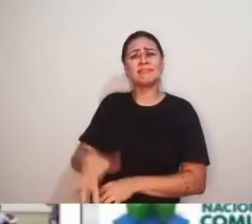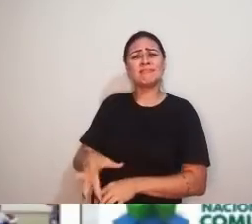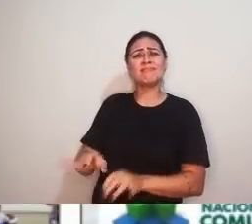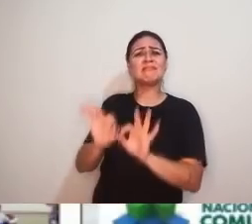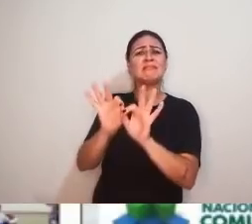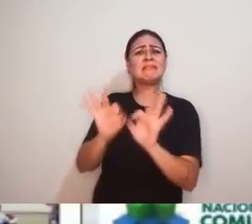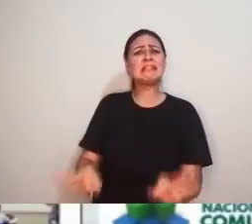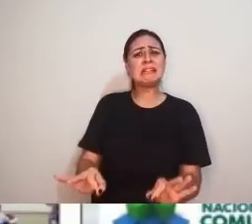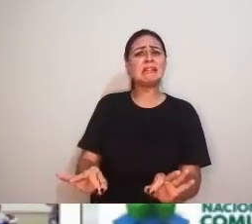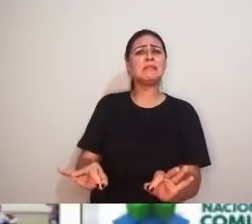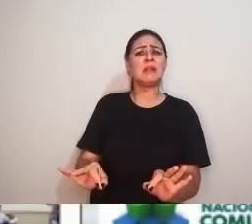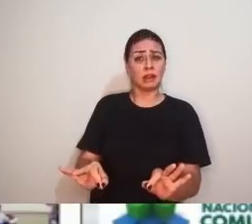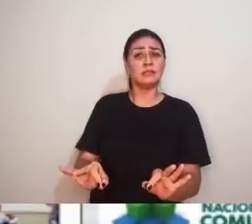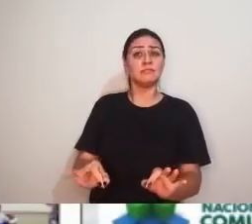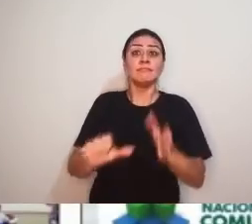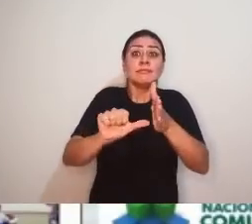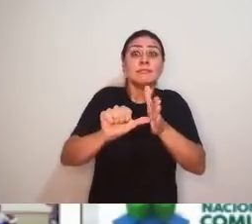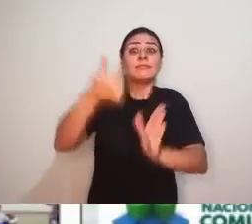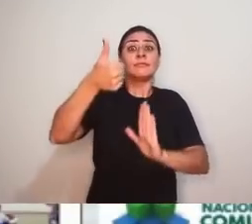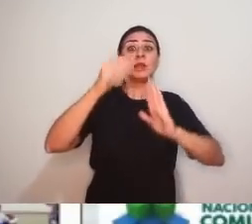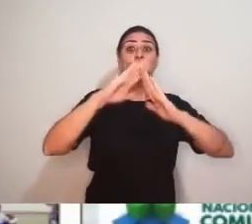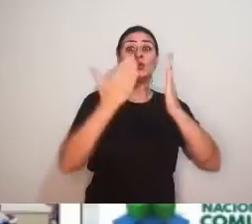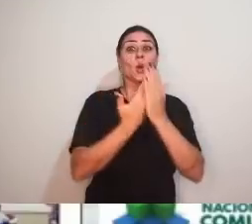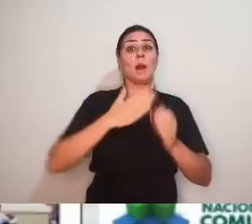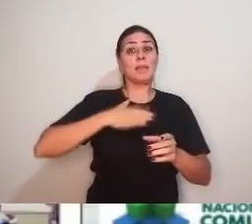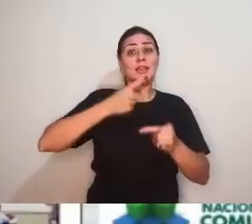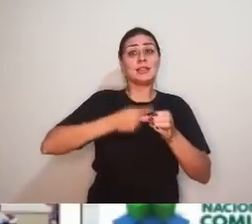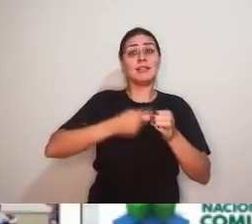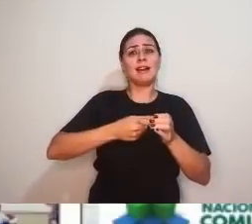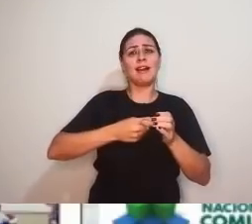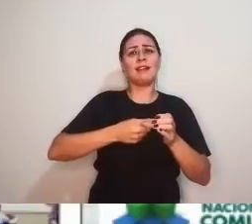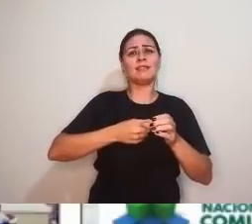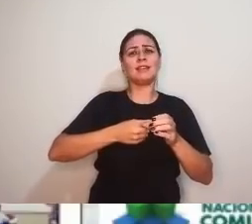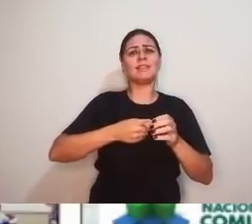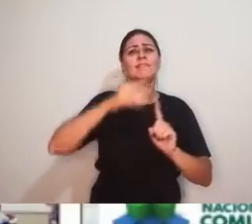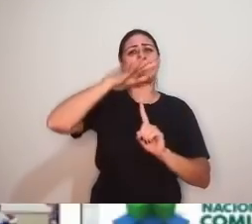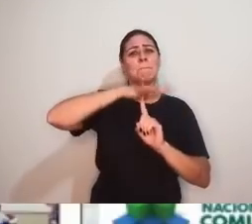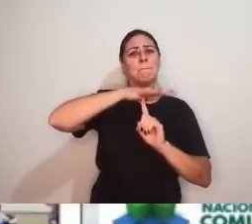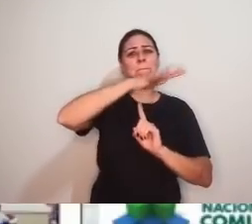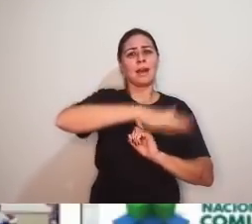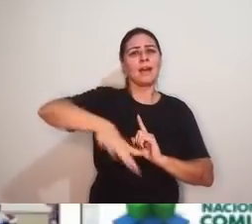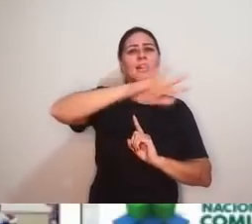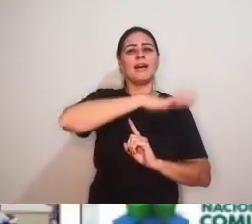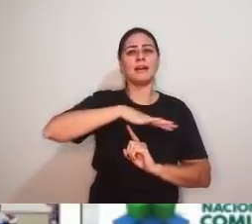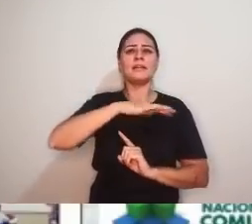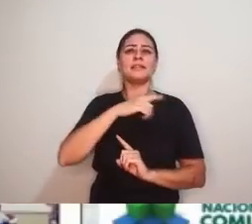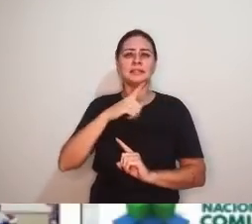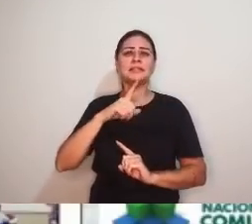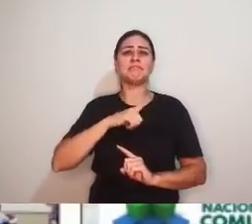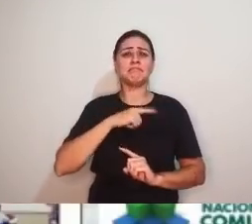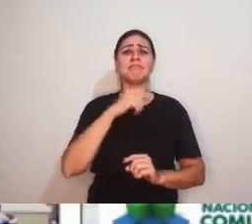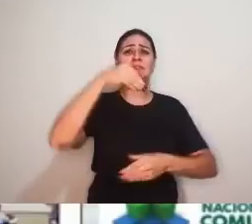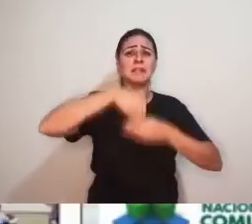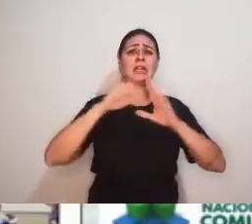construções precárias. Até que chegou a primeira escola lá na minha cidade, no interior do Paraná, onde o que a gente